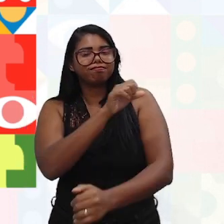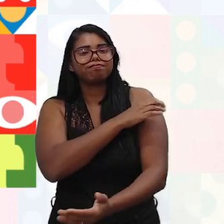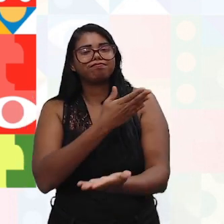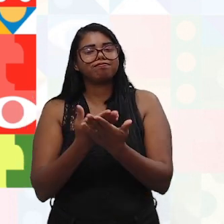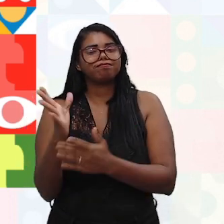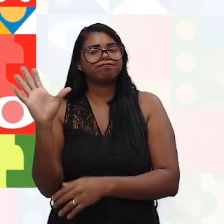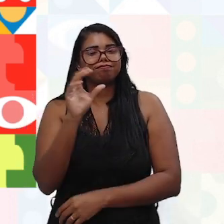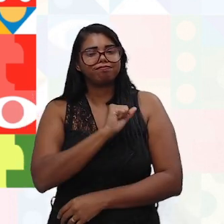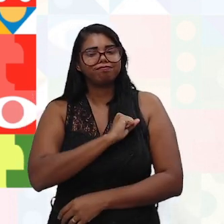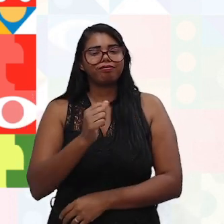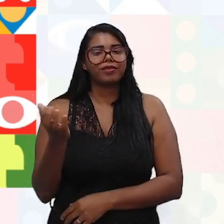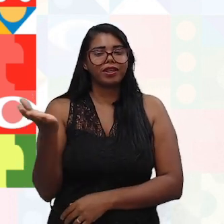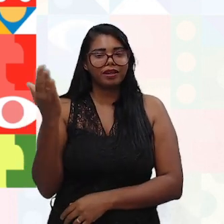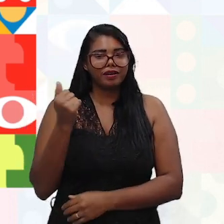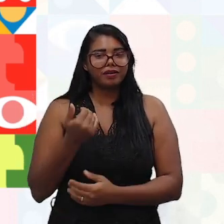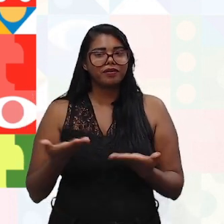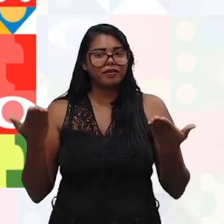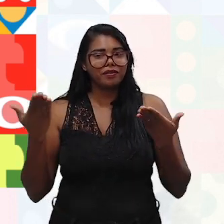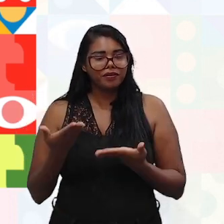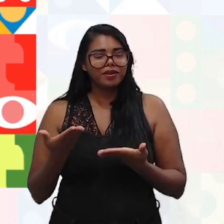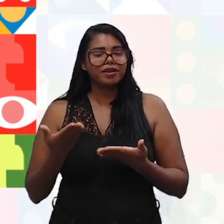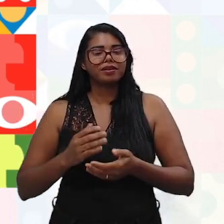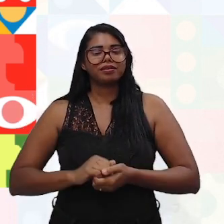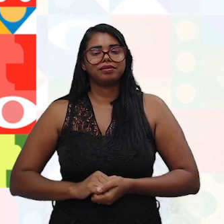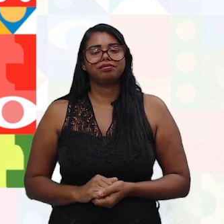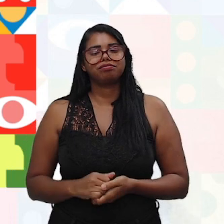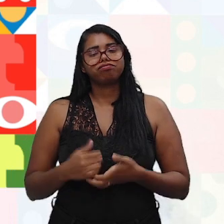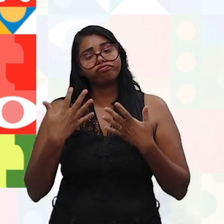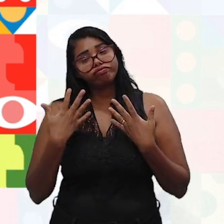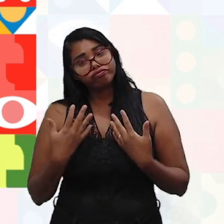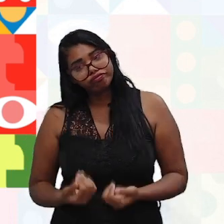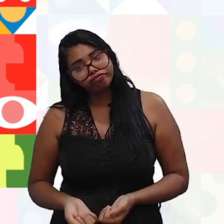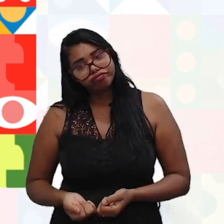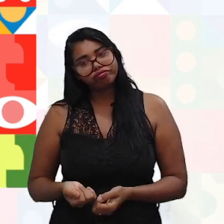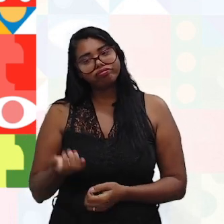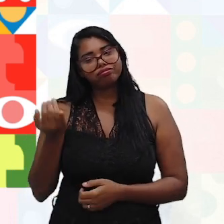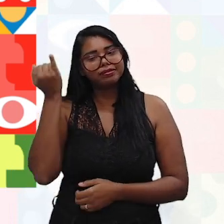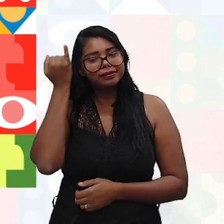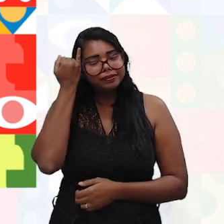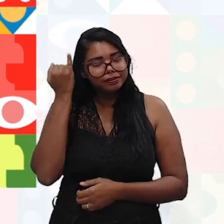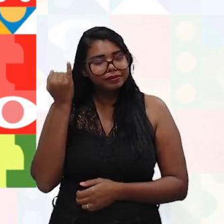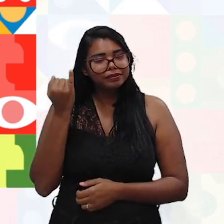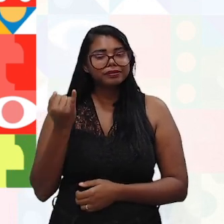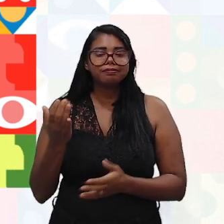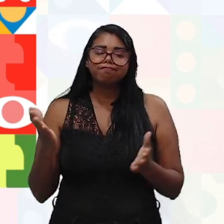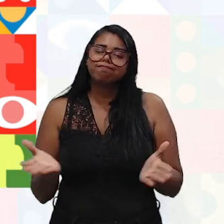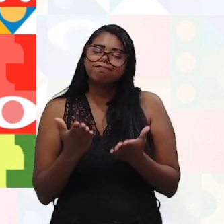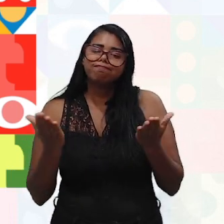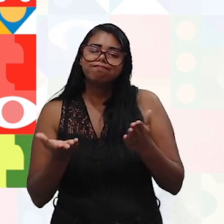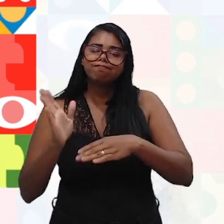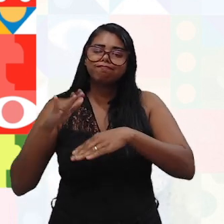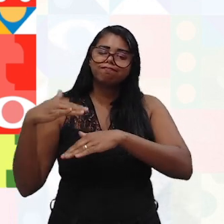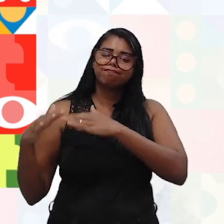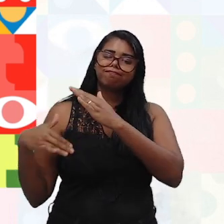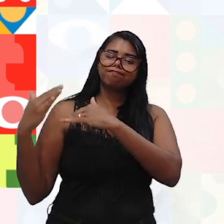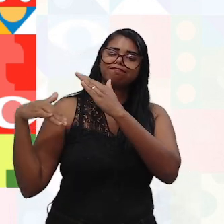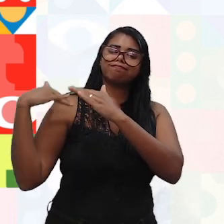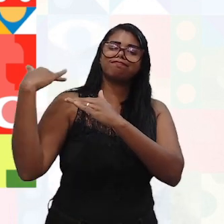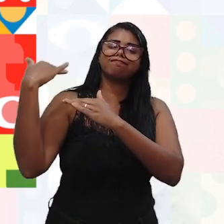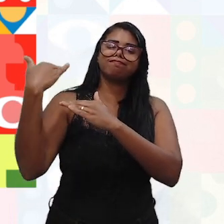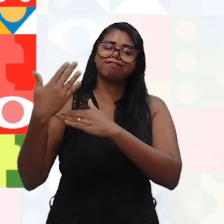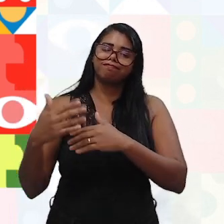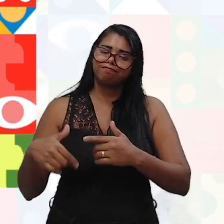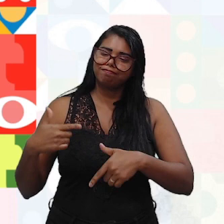amar. Então, vem comigo, não fica desestimulado, porque tudo que a gente quer é te deixar cada vez mais perto do